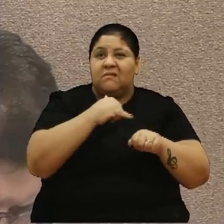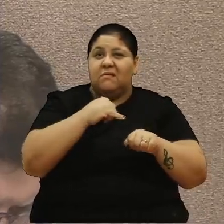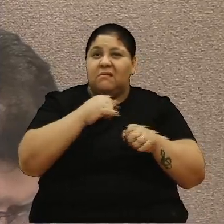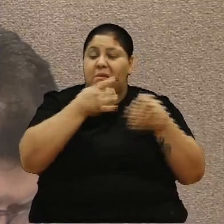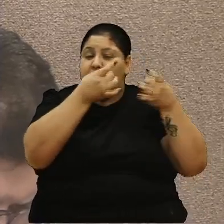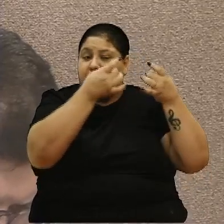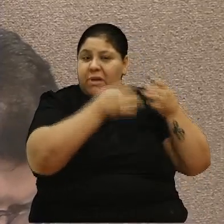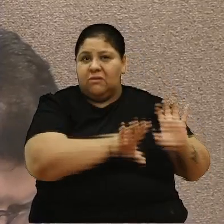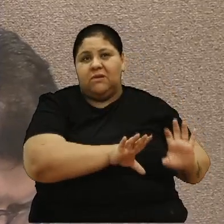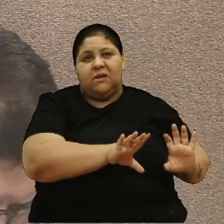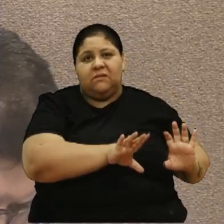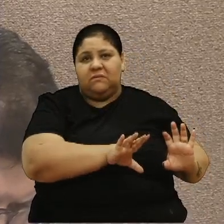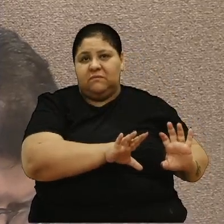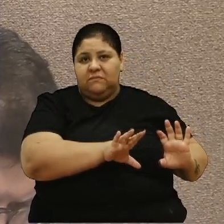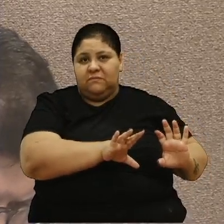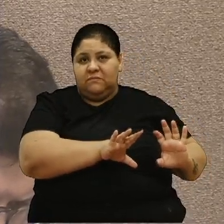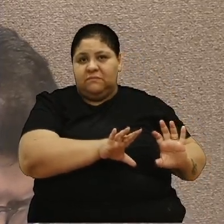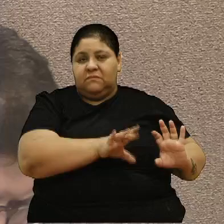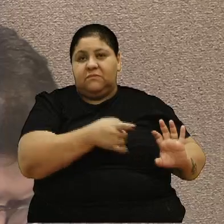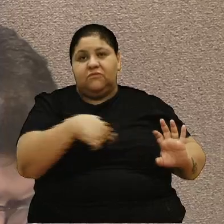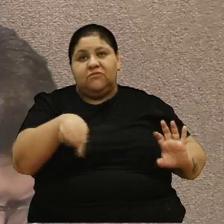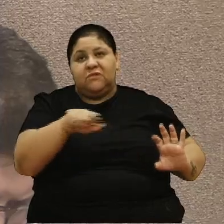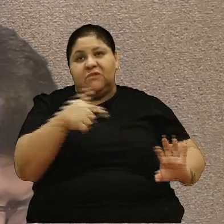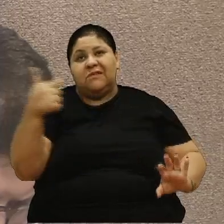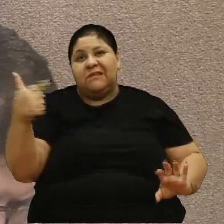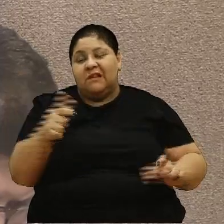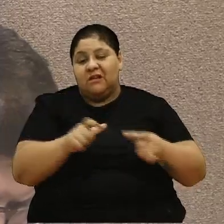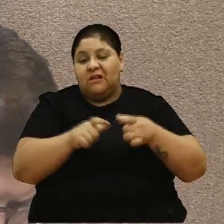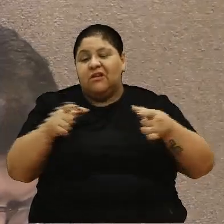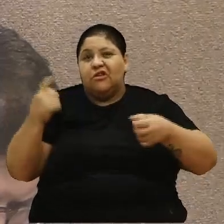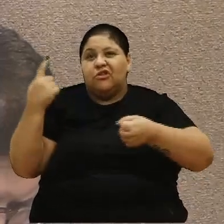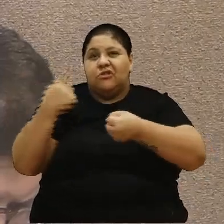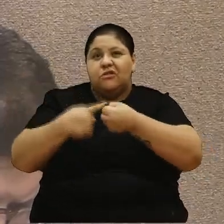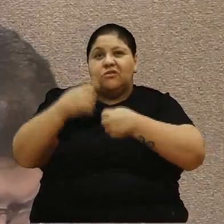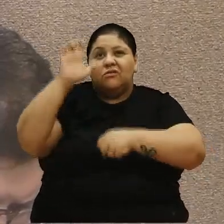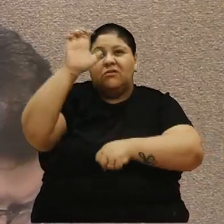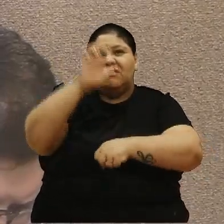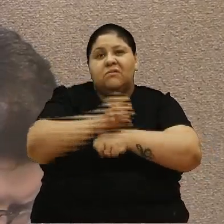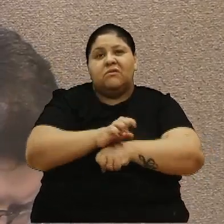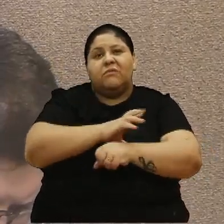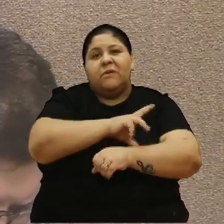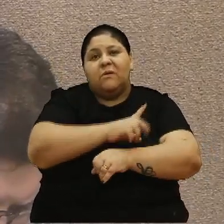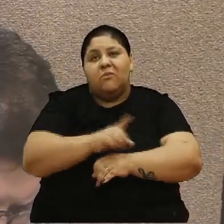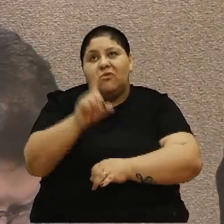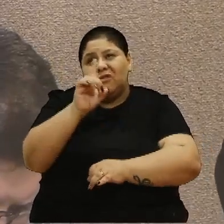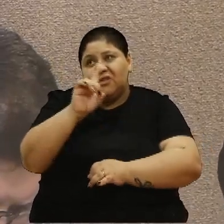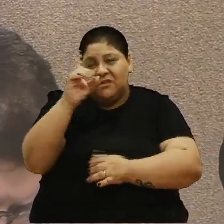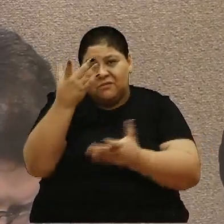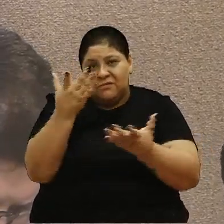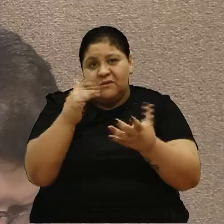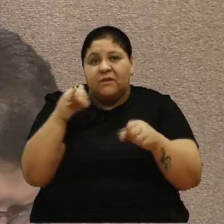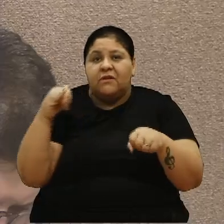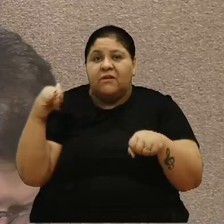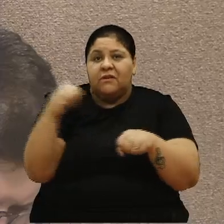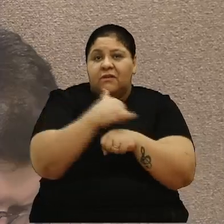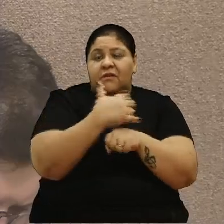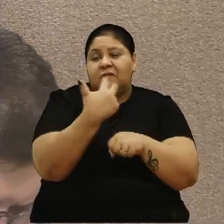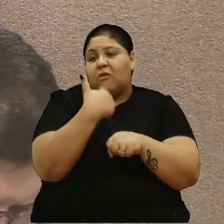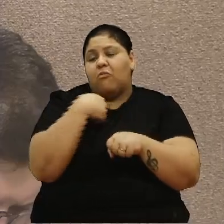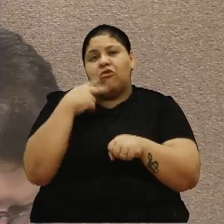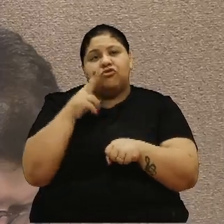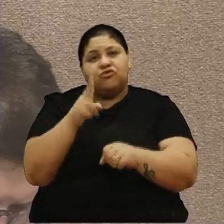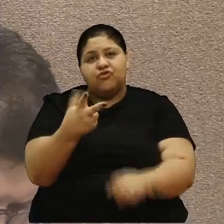traças. Nós somos a segunda maior cidade do estado, pelo amor de Deus. O aeroporto não pode continuar